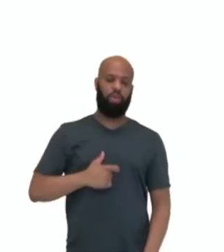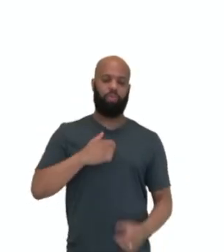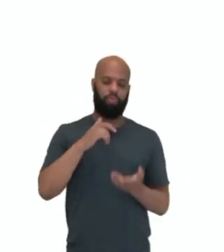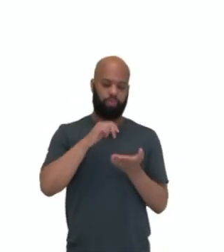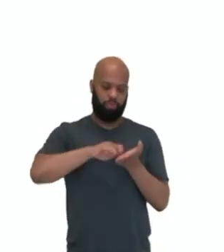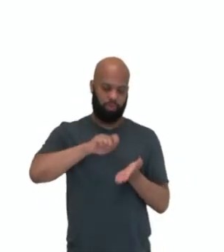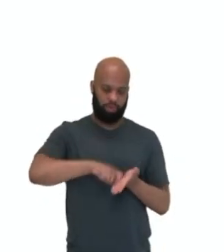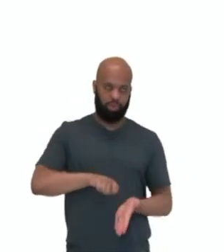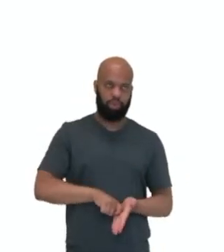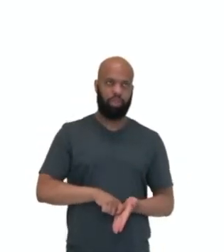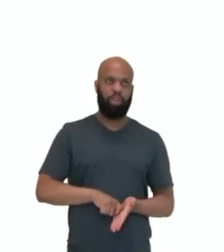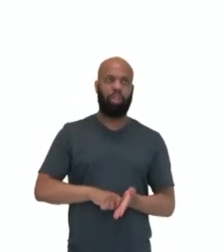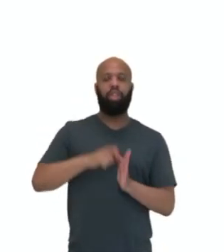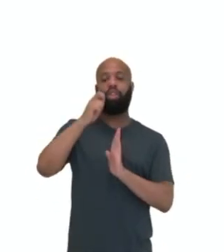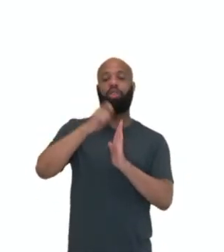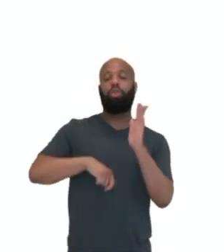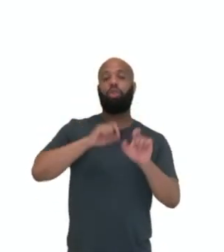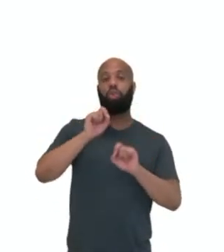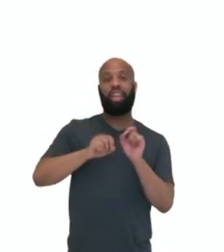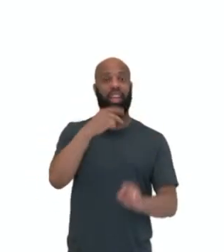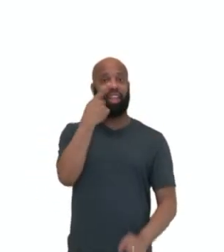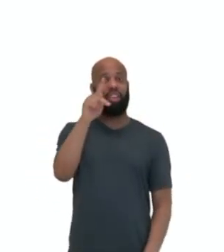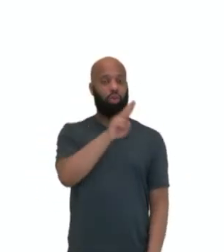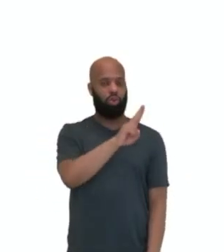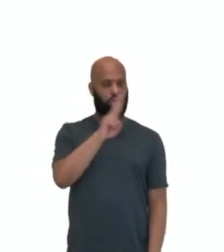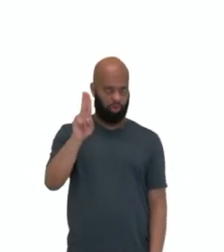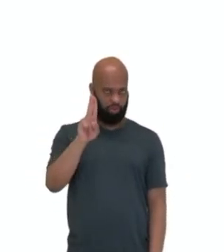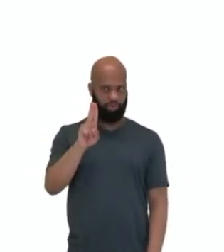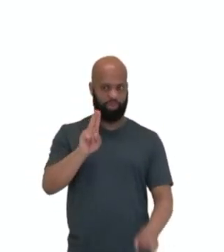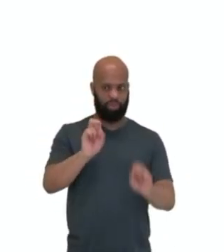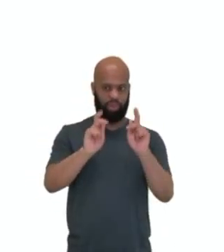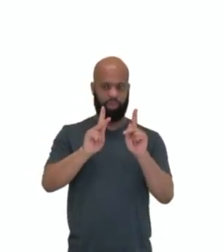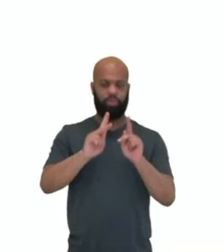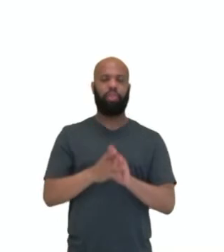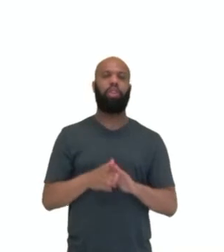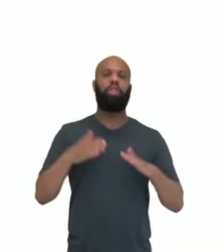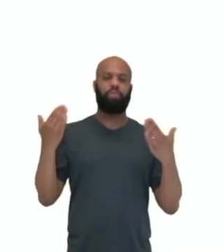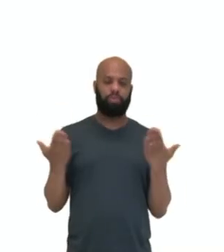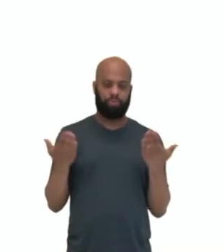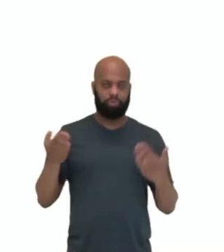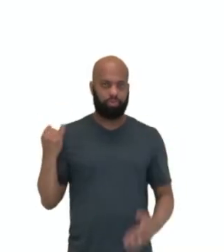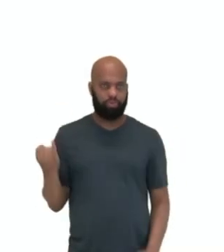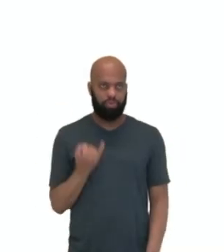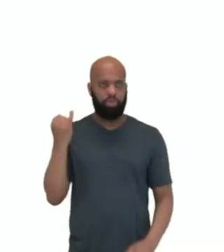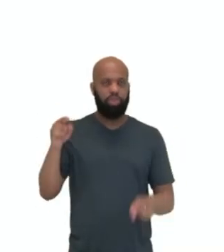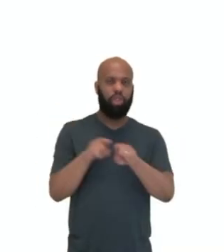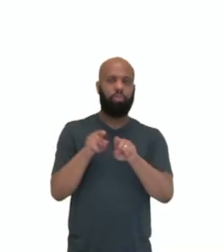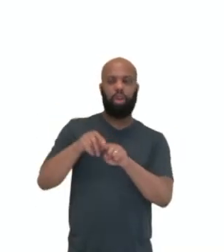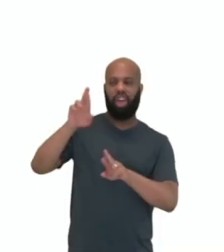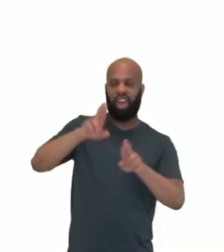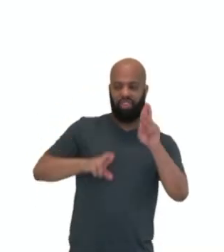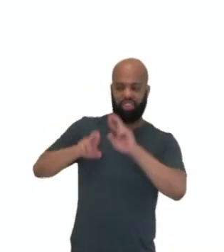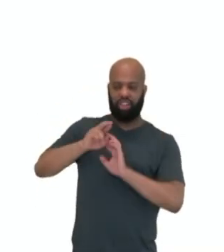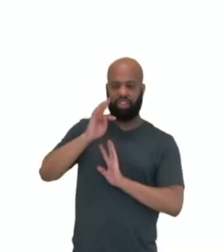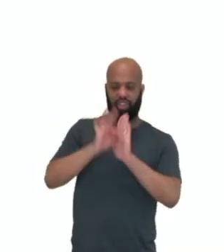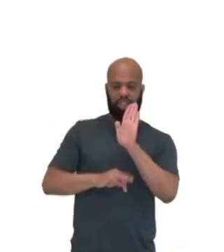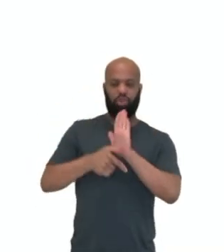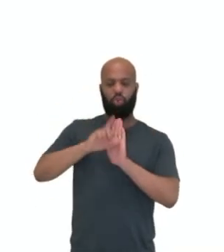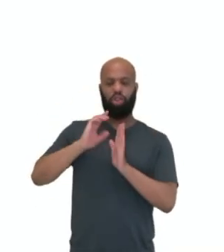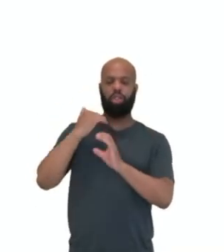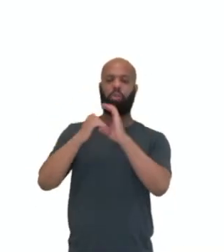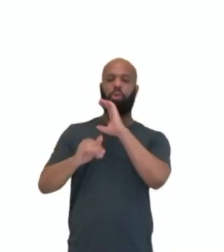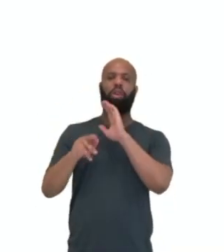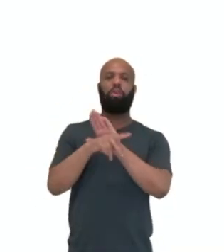A assinatura, entenda, pelo seu nome legível. Não se esqueça de revisar seu texto antes de entregar a seu